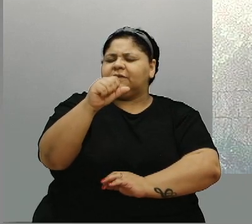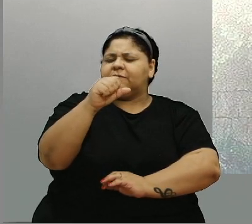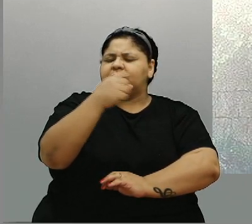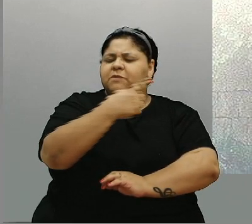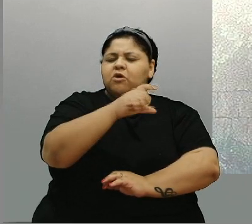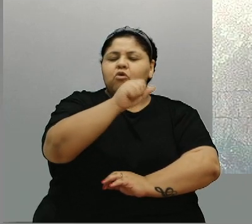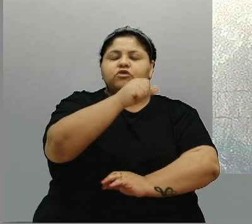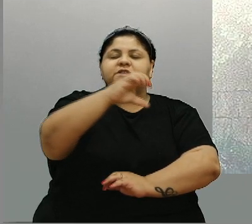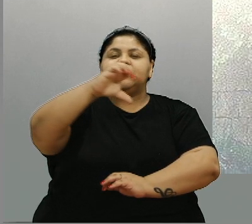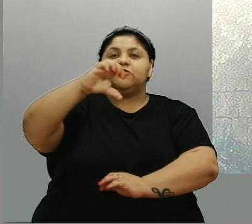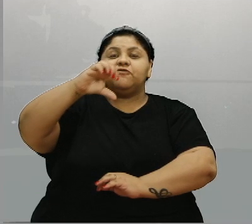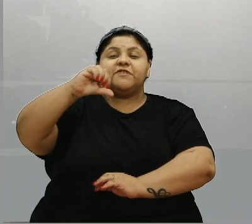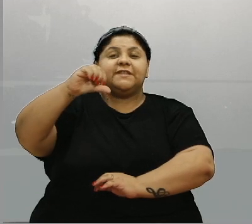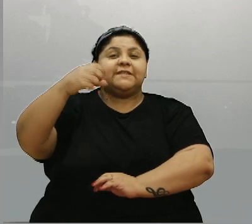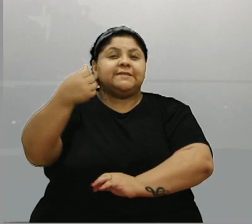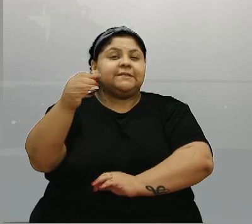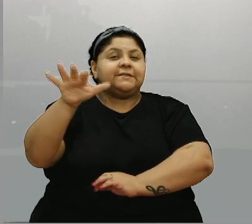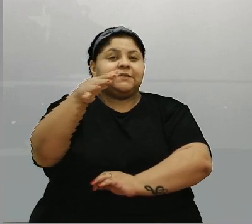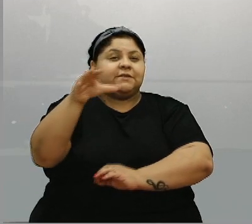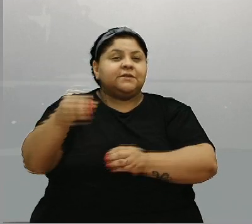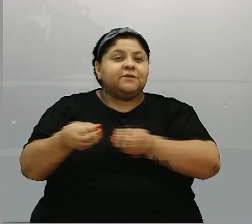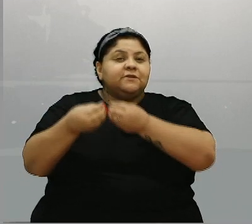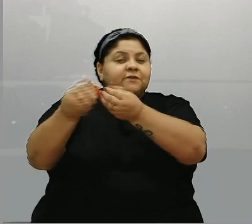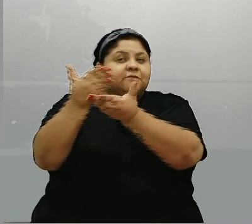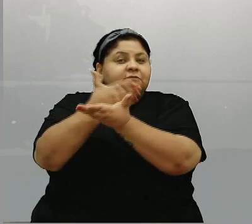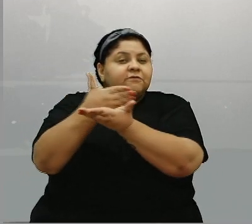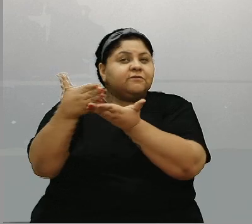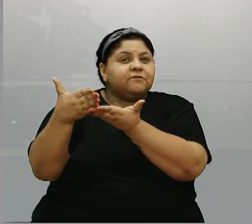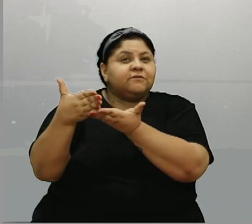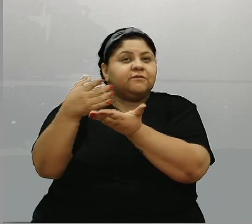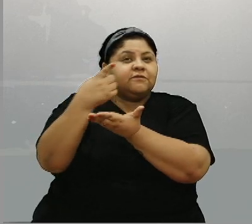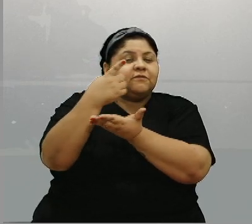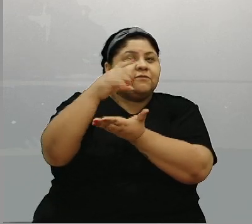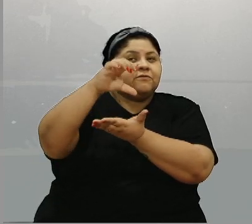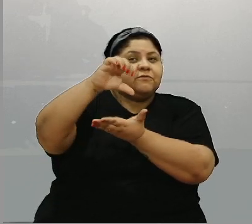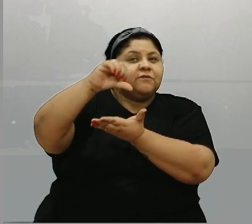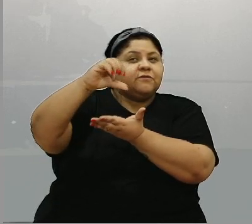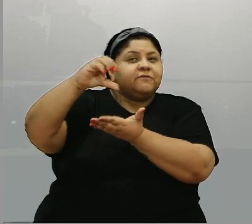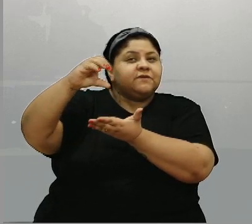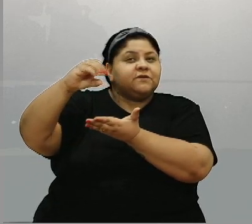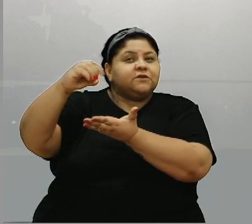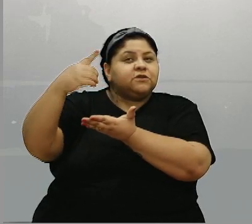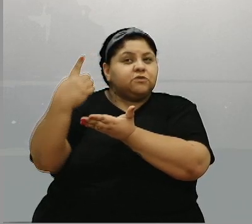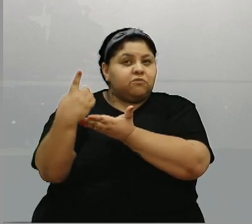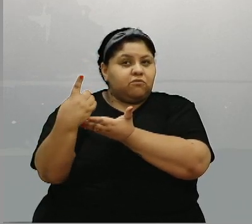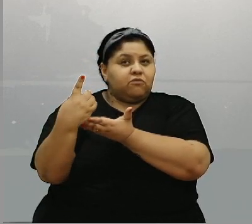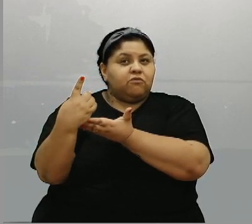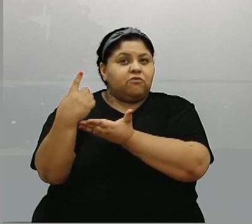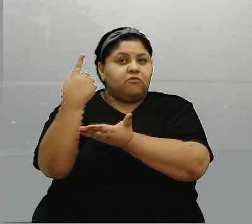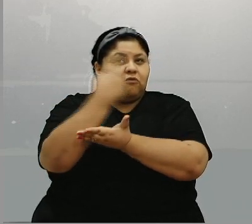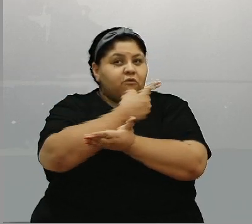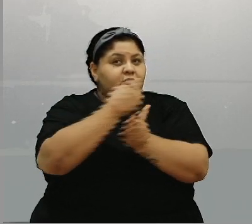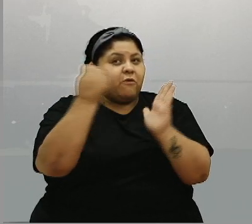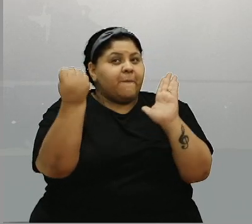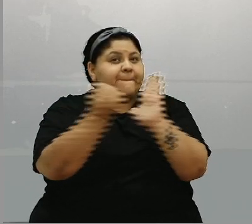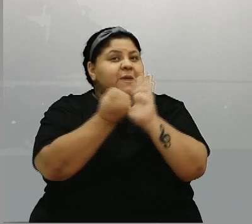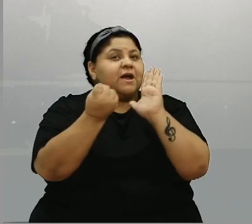1896, 98, e ele foi entregue no início de 1901. Então, esse é um marco